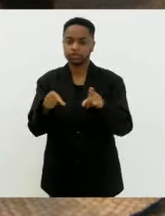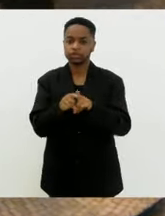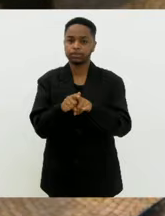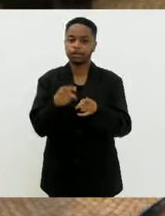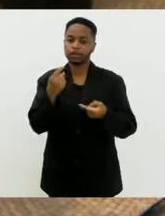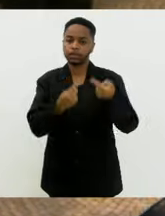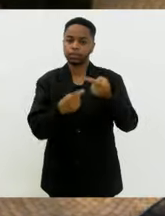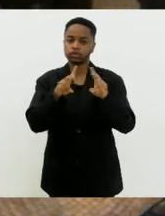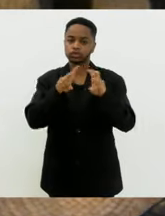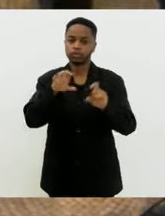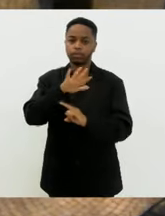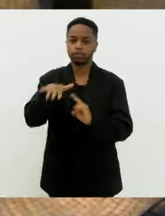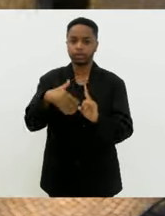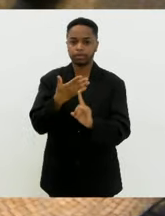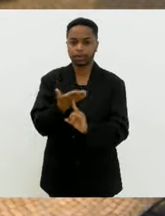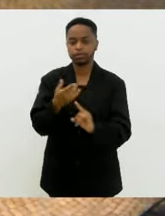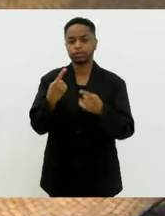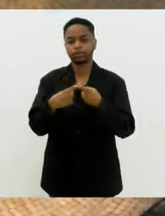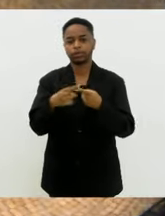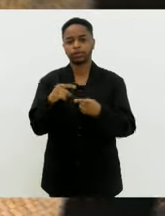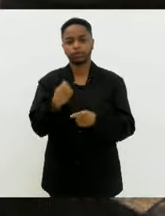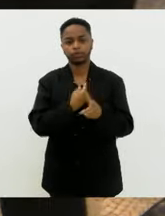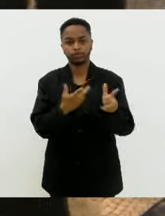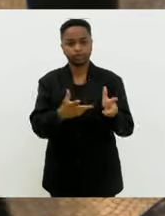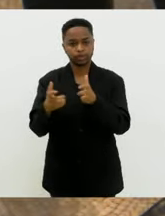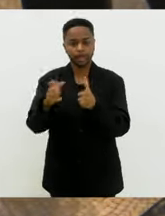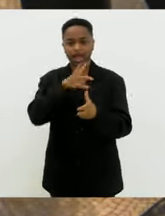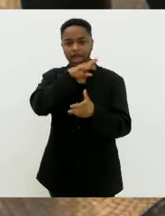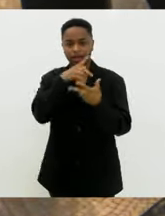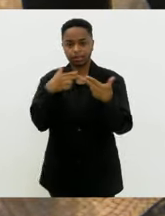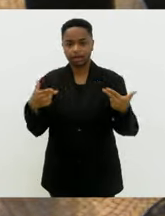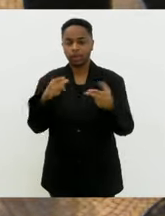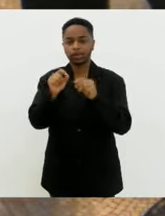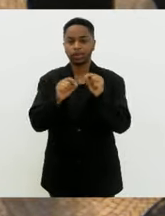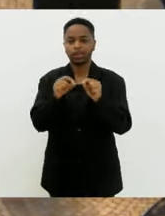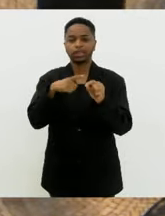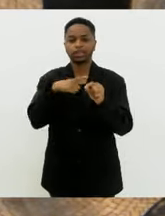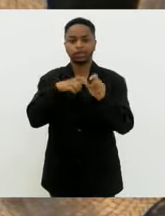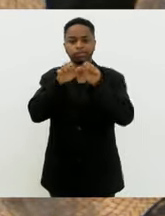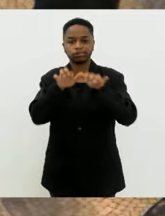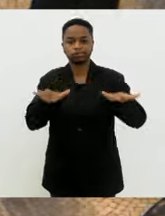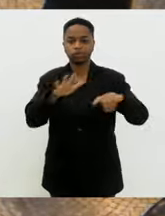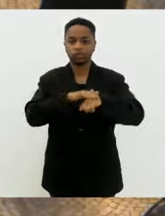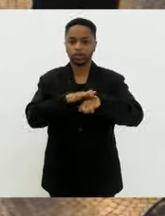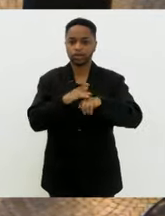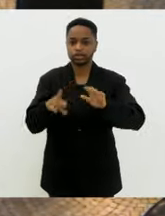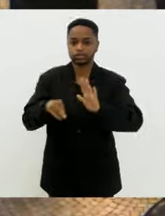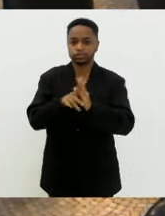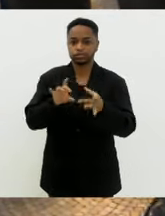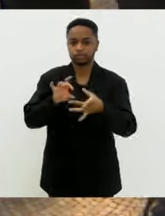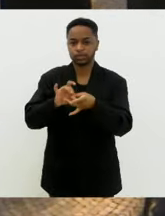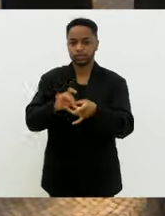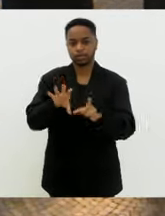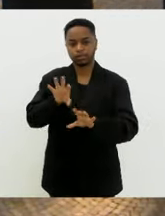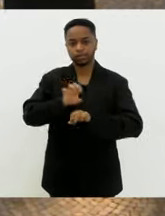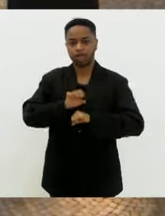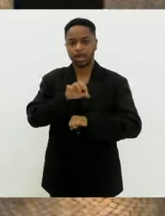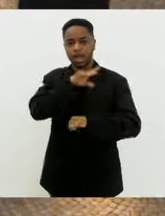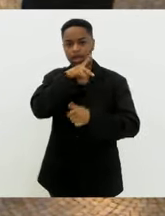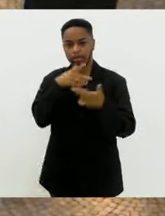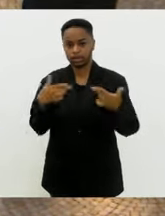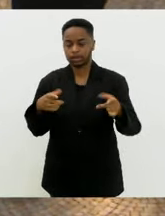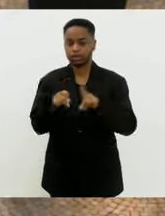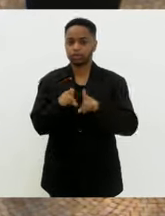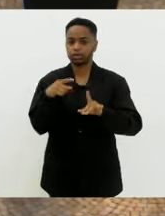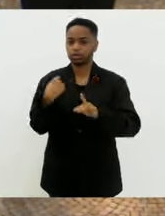ambiente, visto que os animais são foco de zoonose. O nosso projeto, ele, ao transformar o mês de